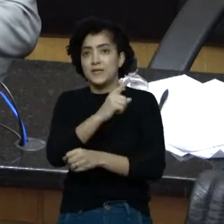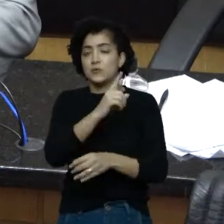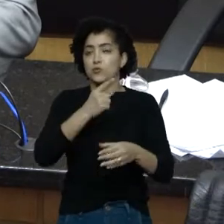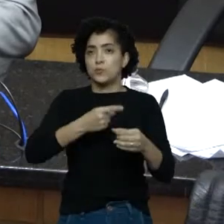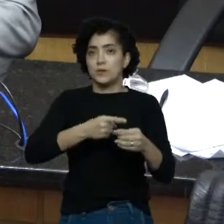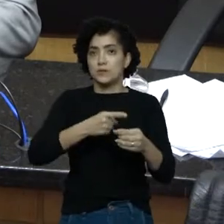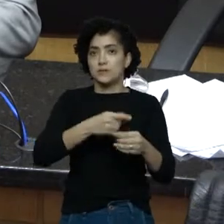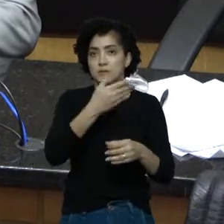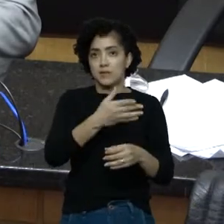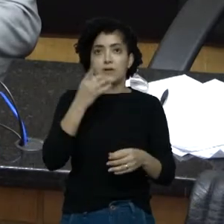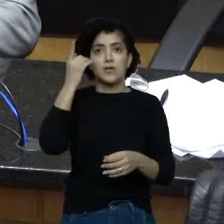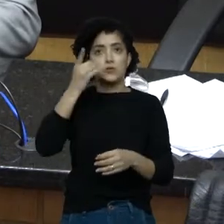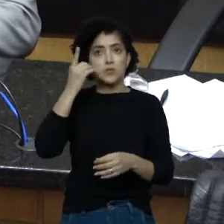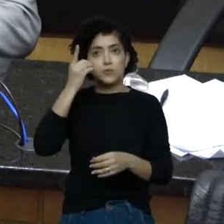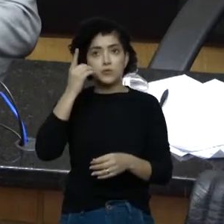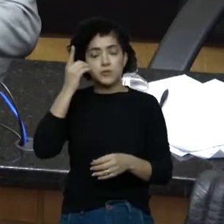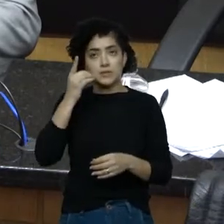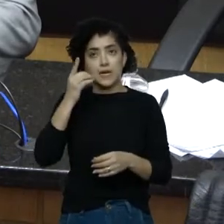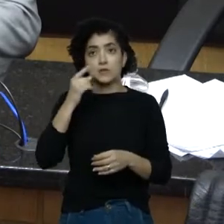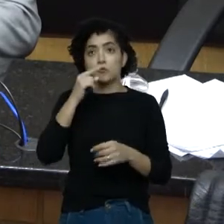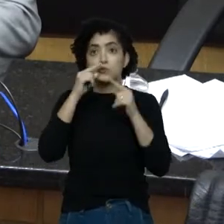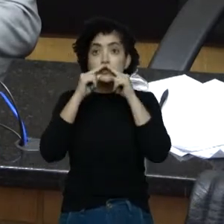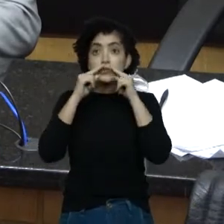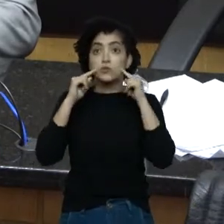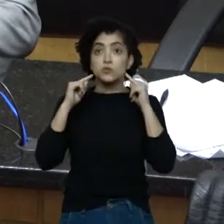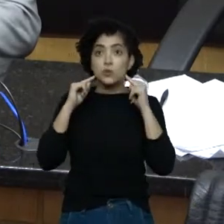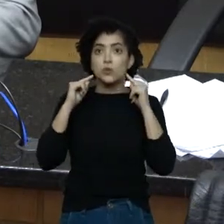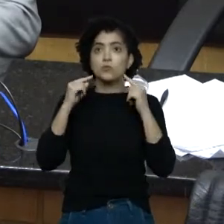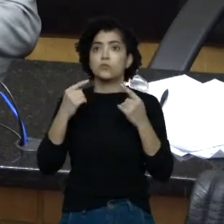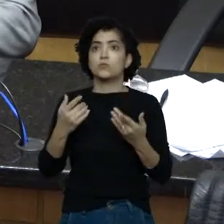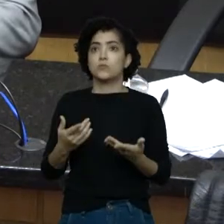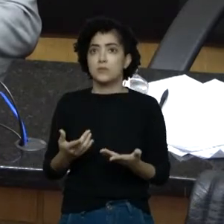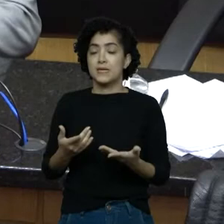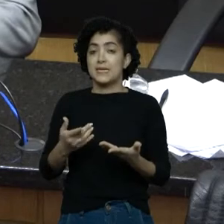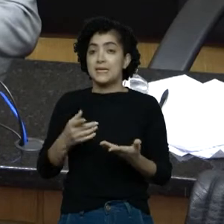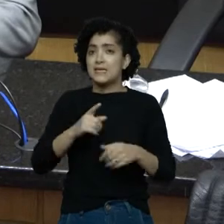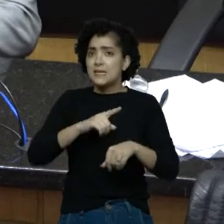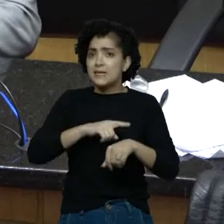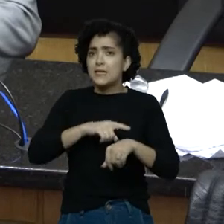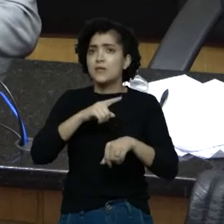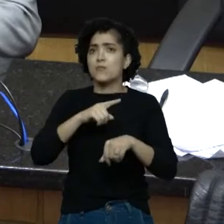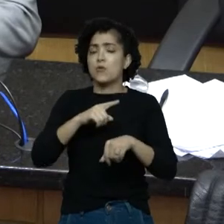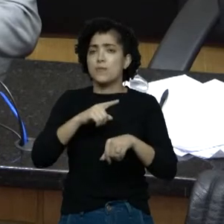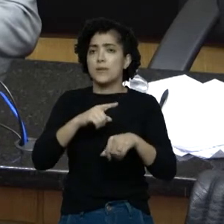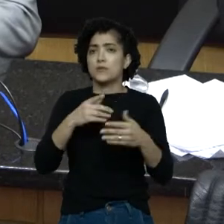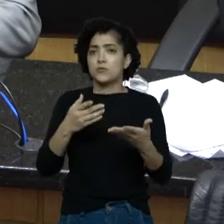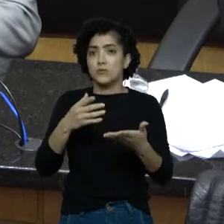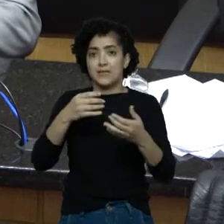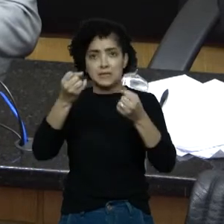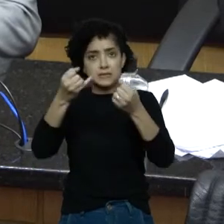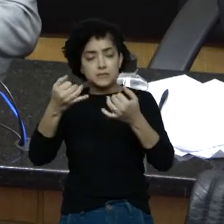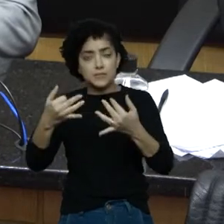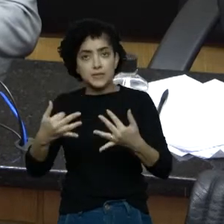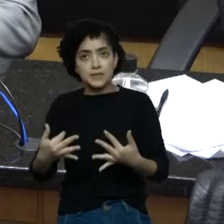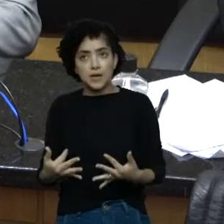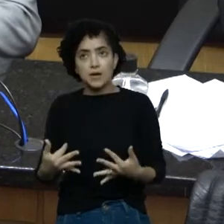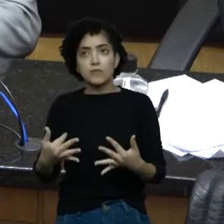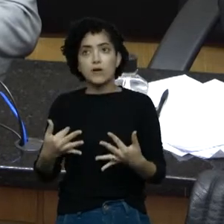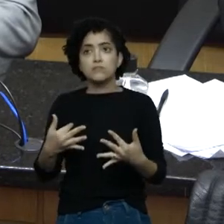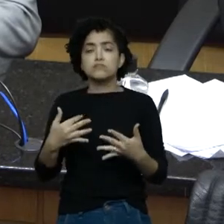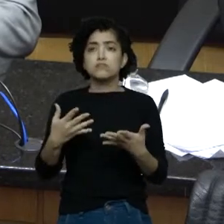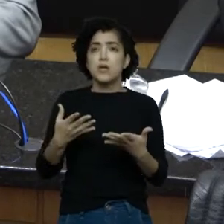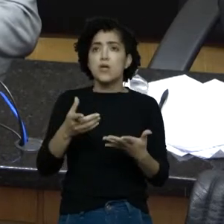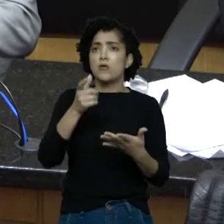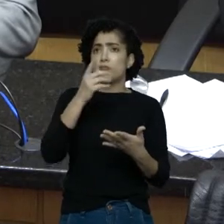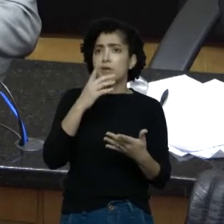deputado de Tom e fez uma sala muito inteligente e naquele momento que o deputado estão falava Deputado seu pé os Eu fiquei